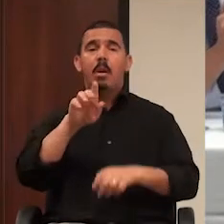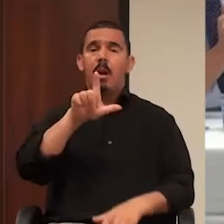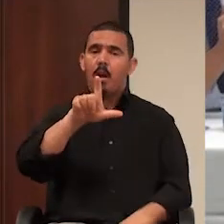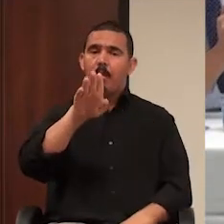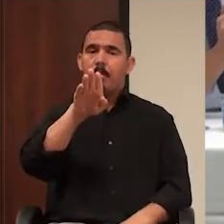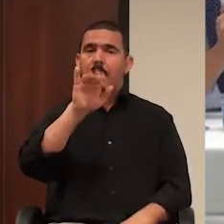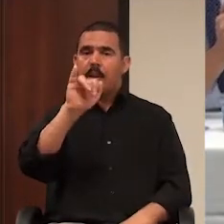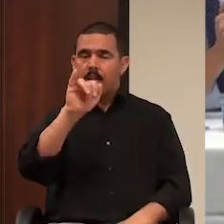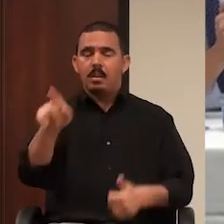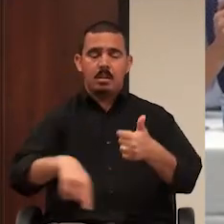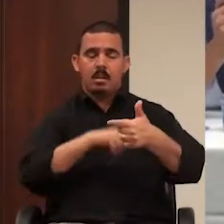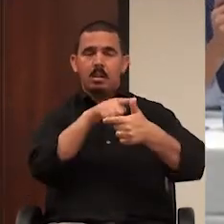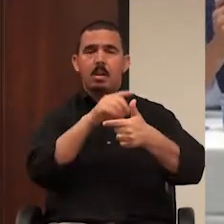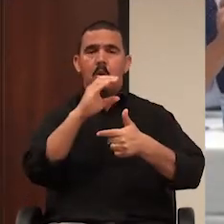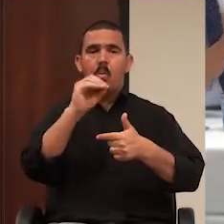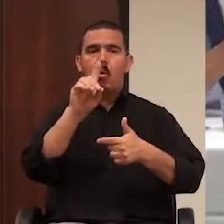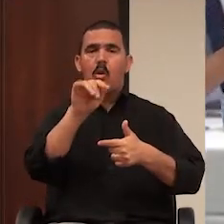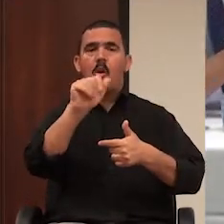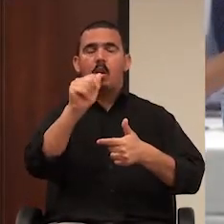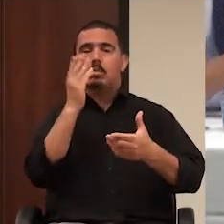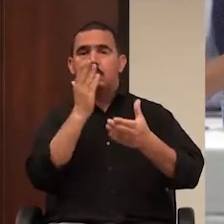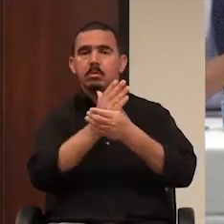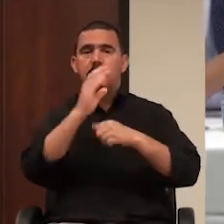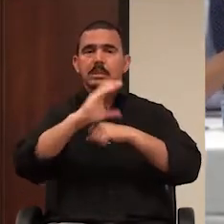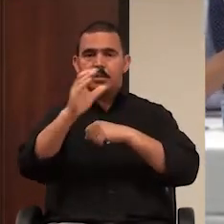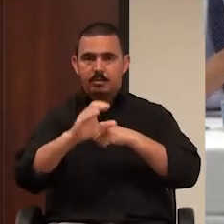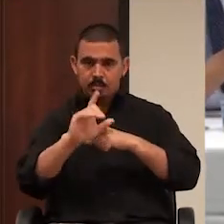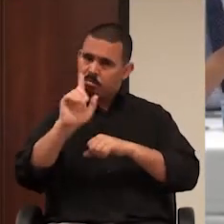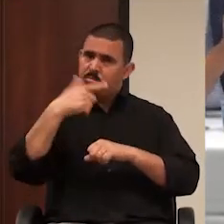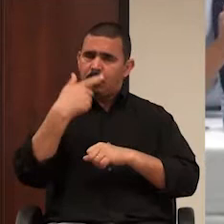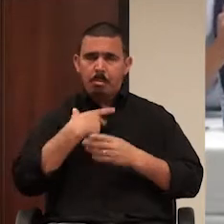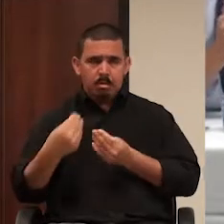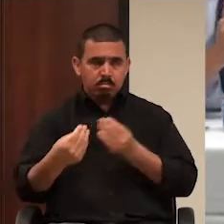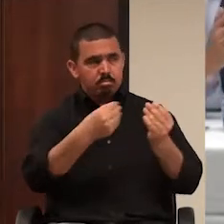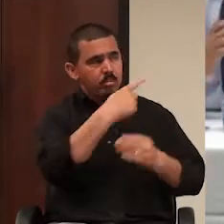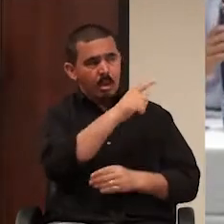Código de Processo Civil, né? Mas eu vou deixar isso para o Felipe tratar.